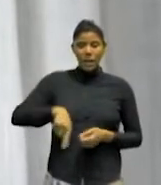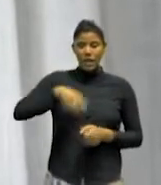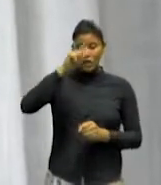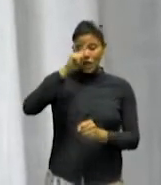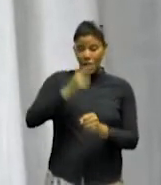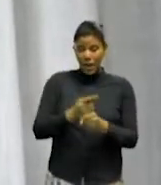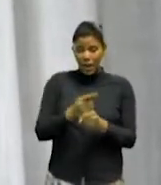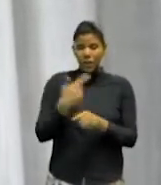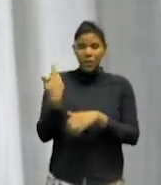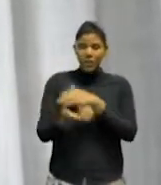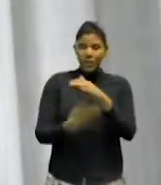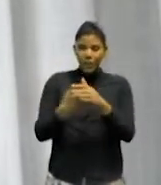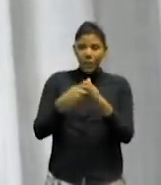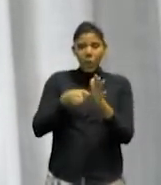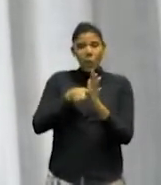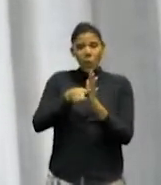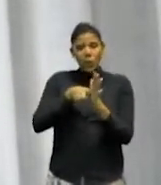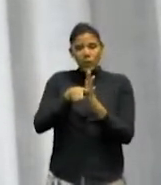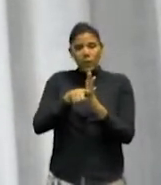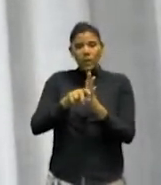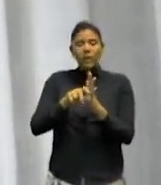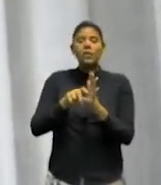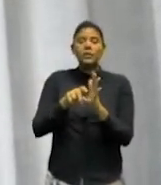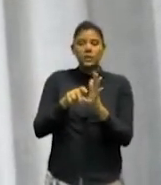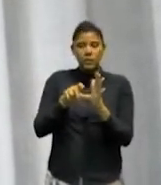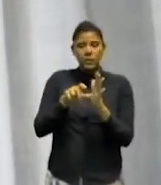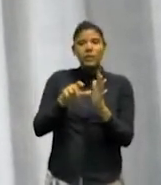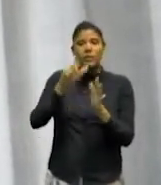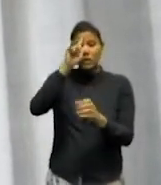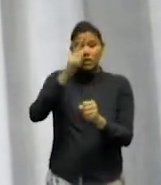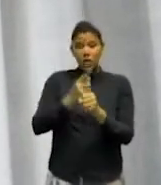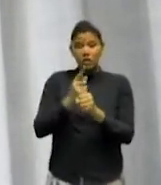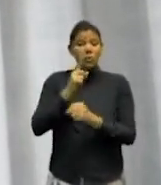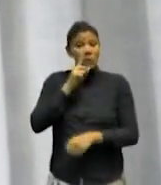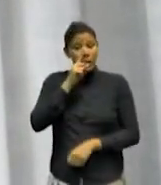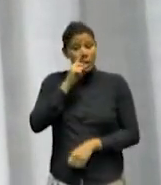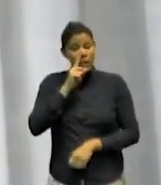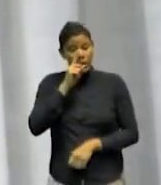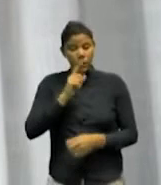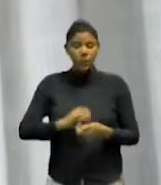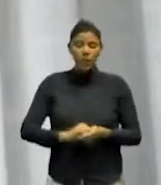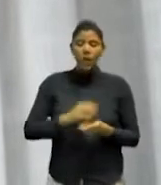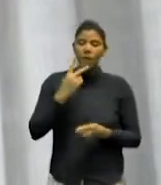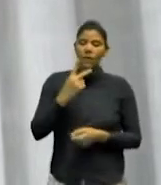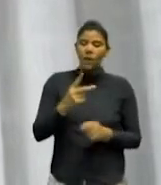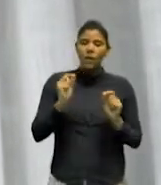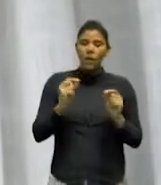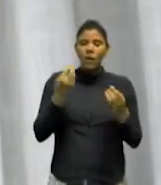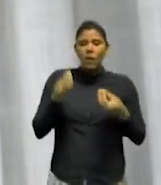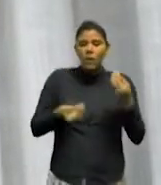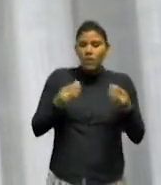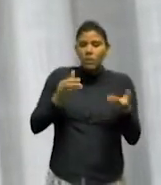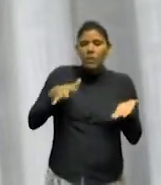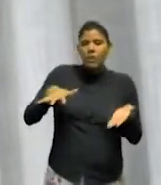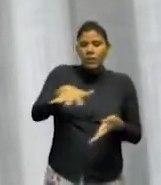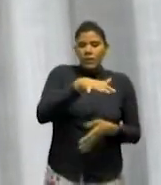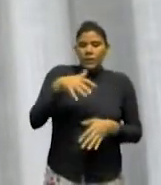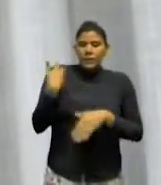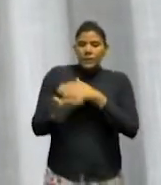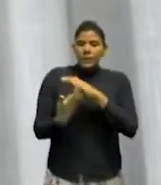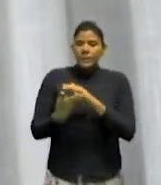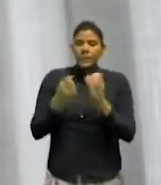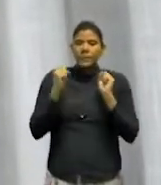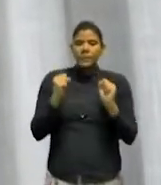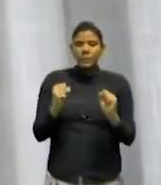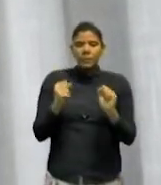de consultoria, auditoria e serviços em gestão de riscos. Ela ressalta como o ambiente corporativo pode representar a